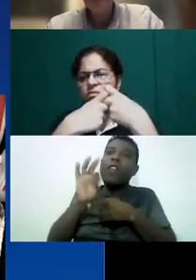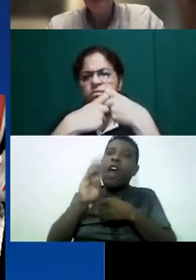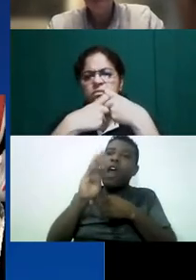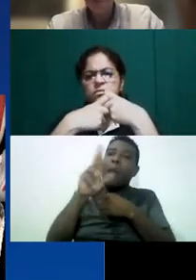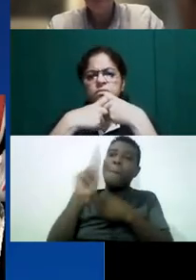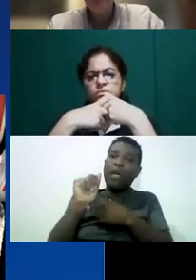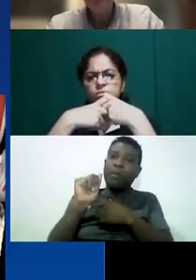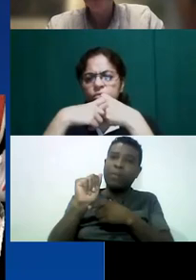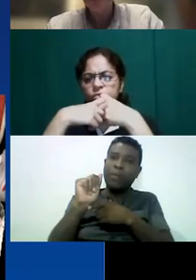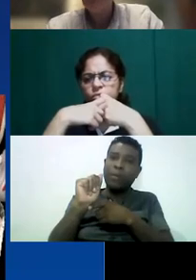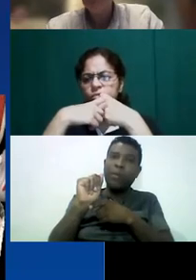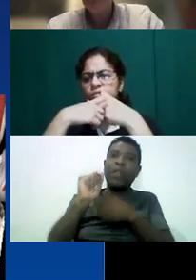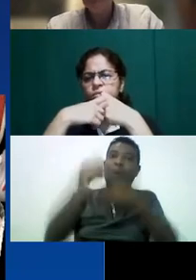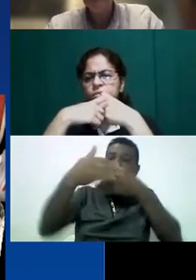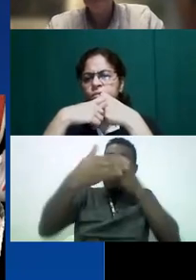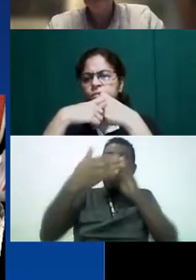Primeiro,